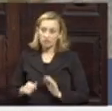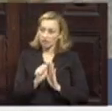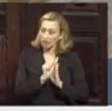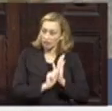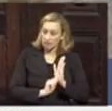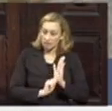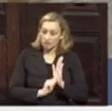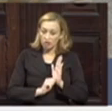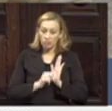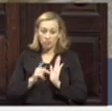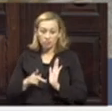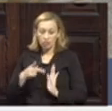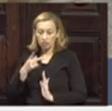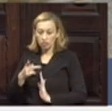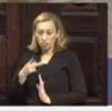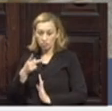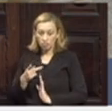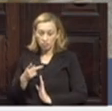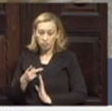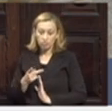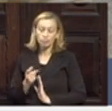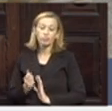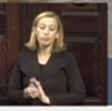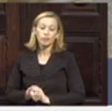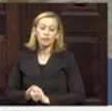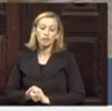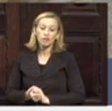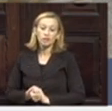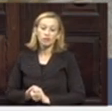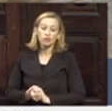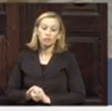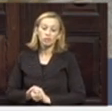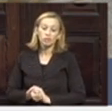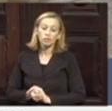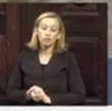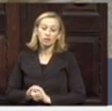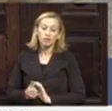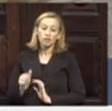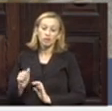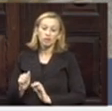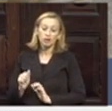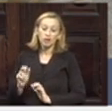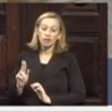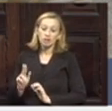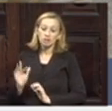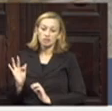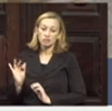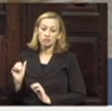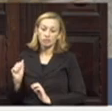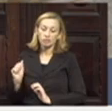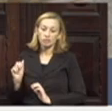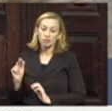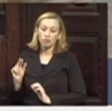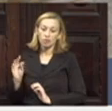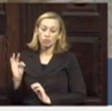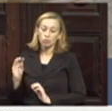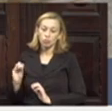nosso Estado. Entretanto, no parágrafo 3º, tem